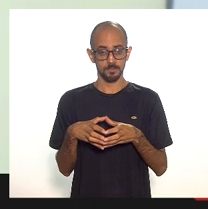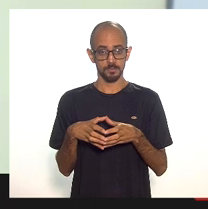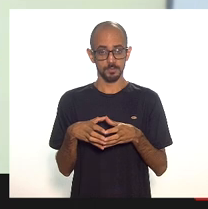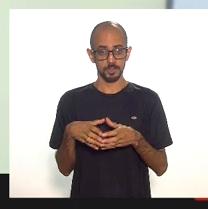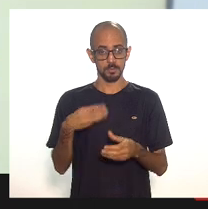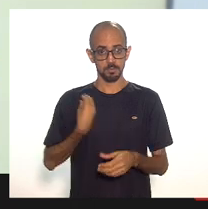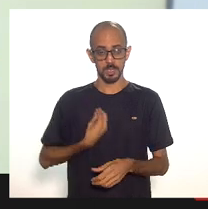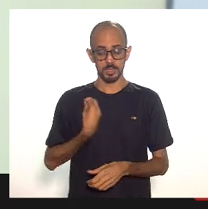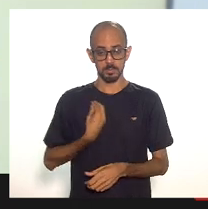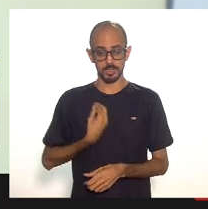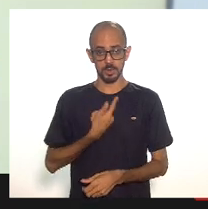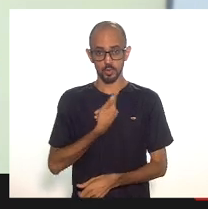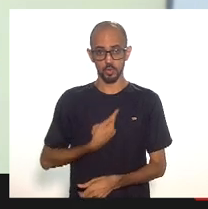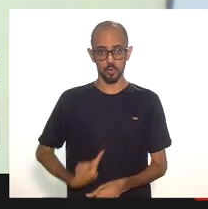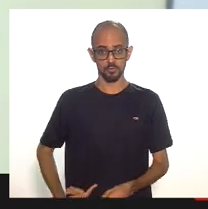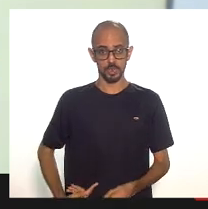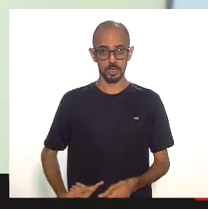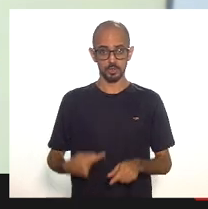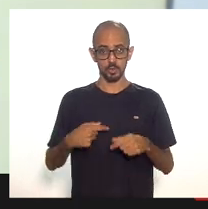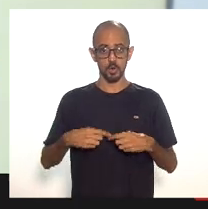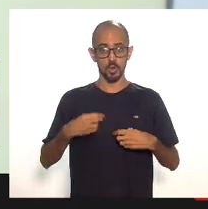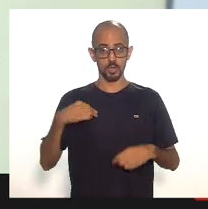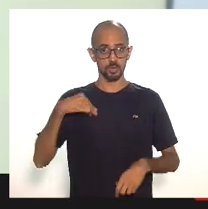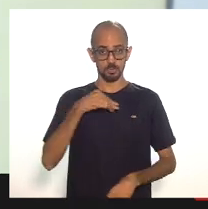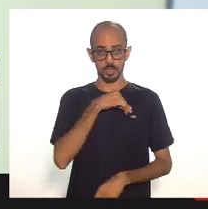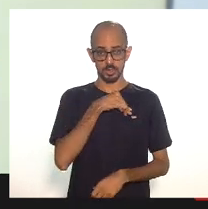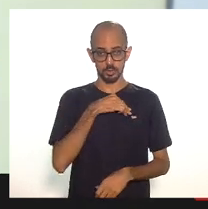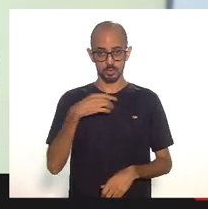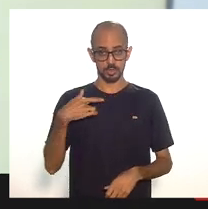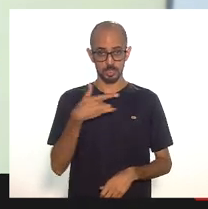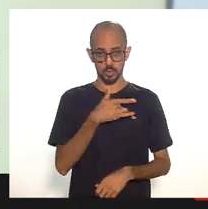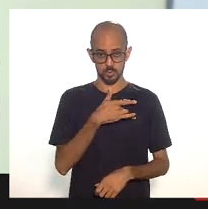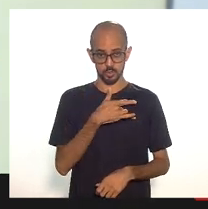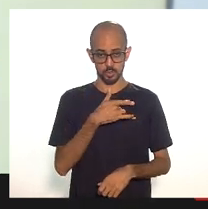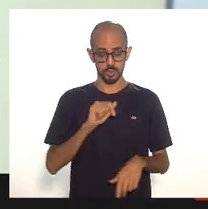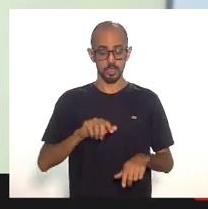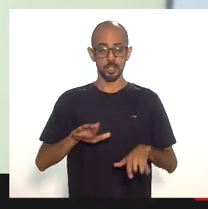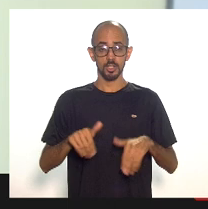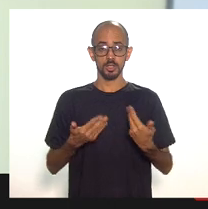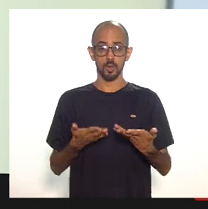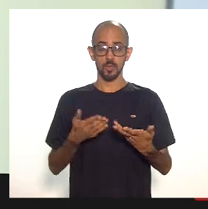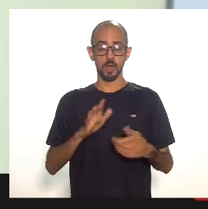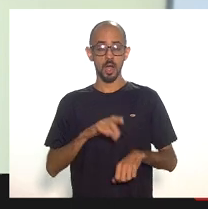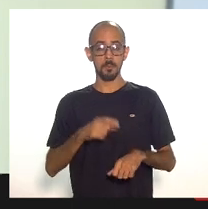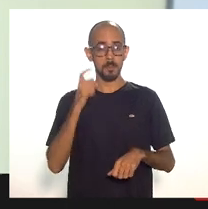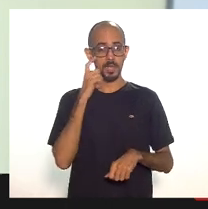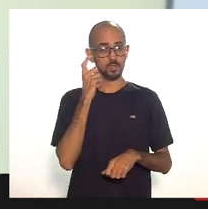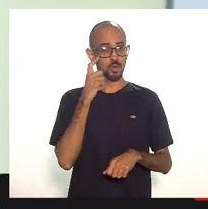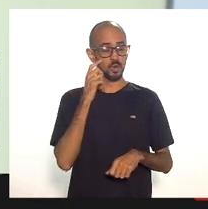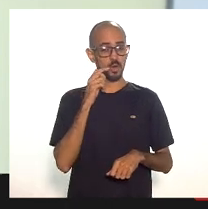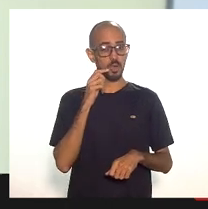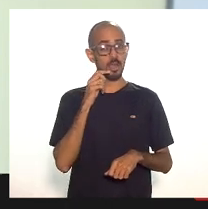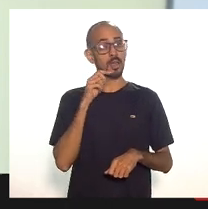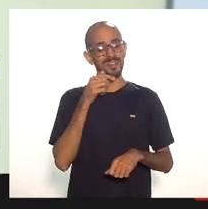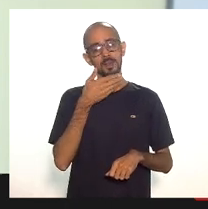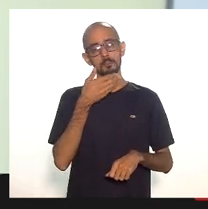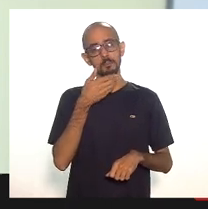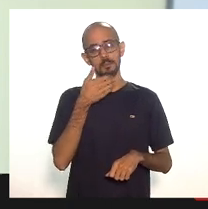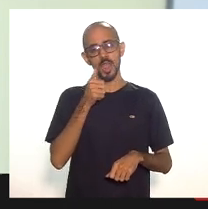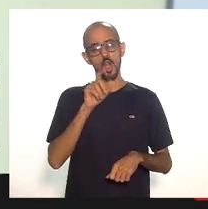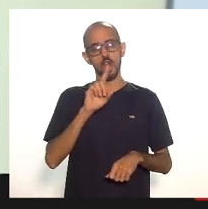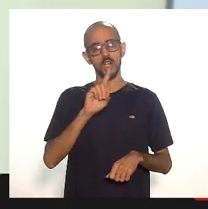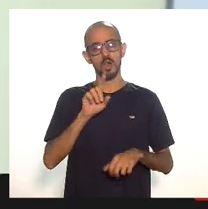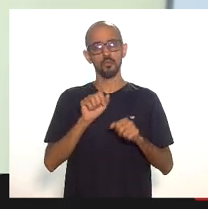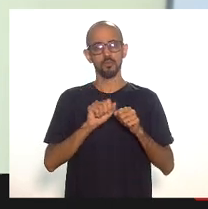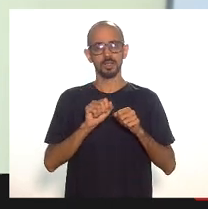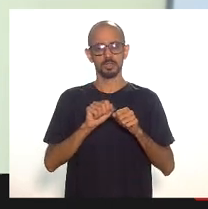participação do governador e do ministro, se achou por bem que não era o caso de realização